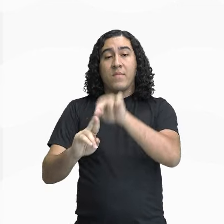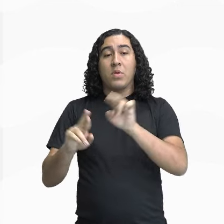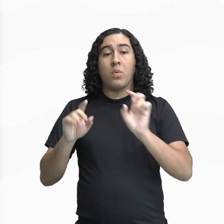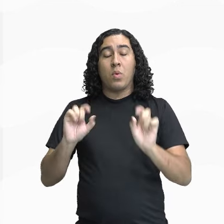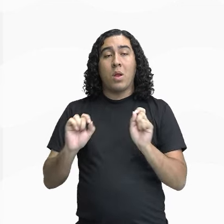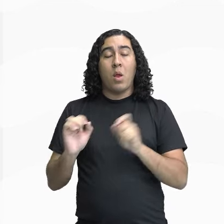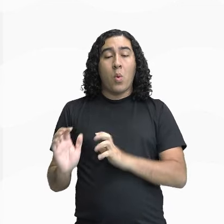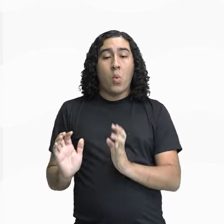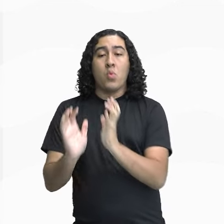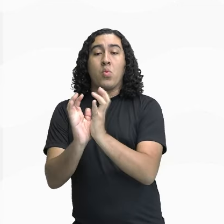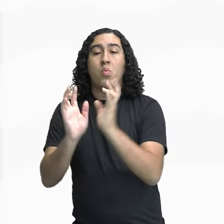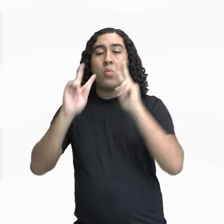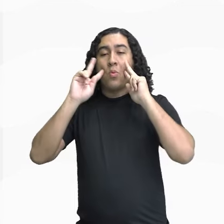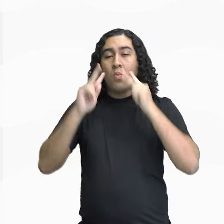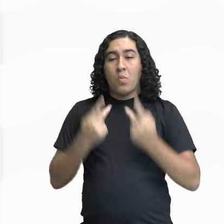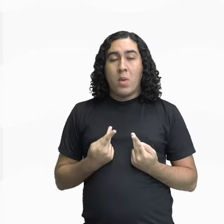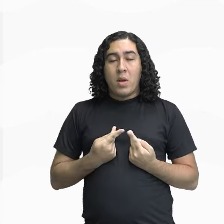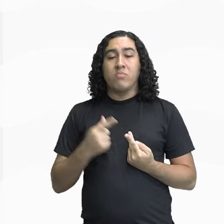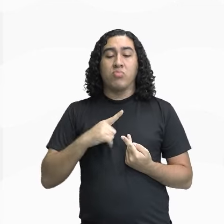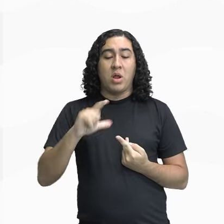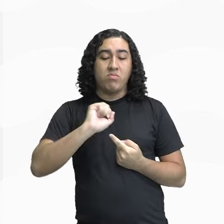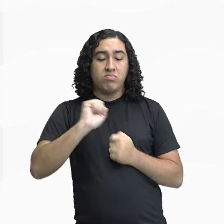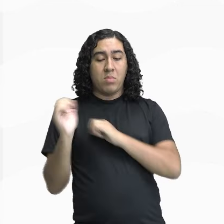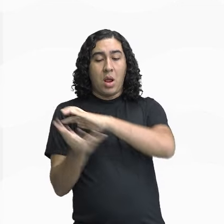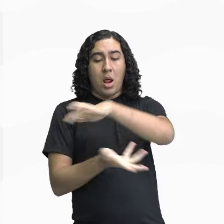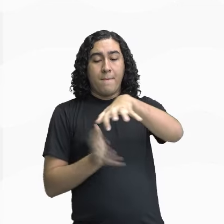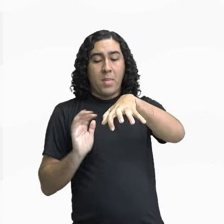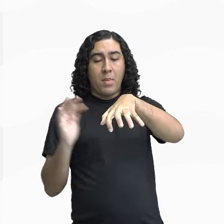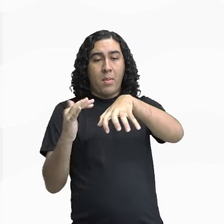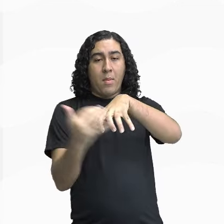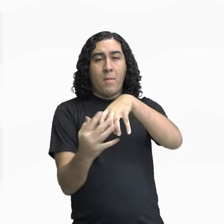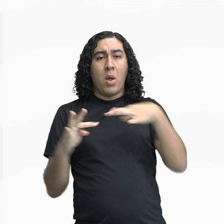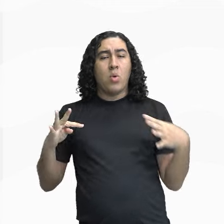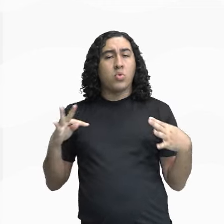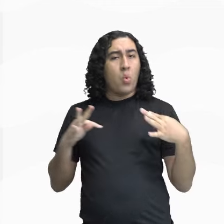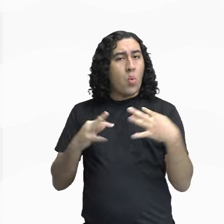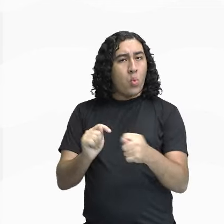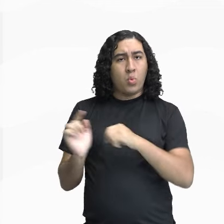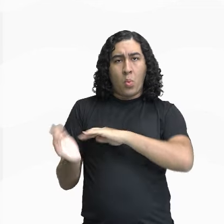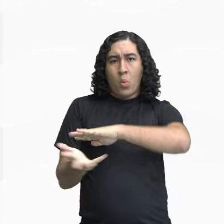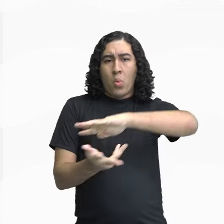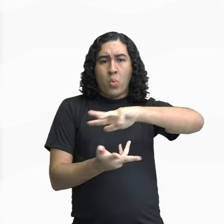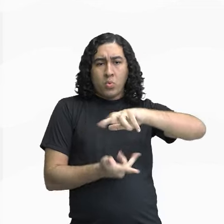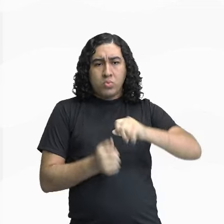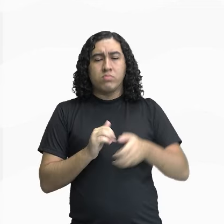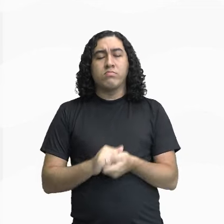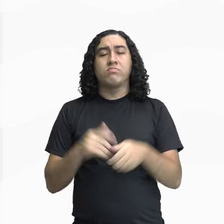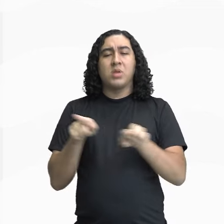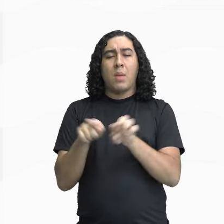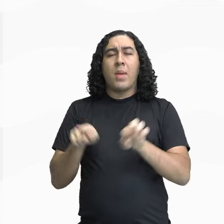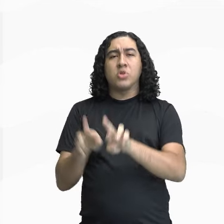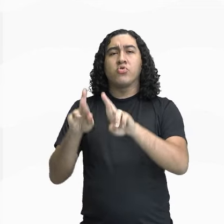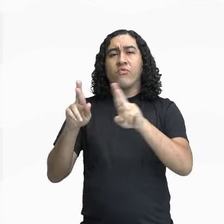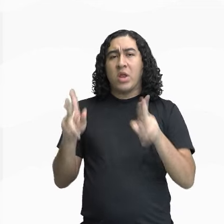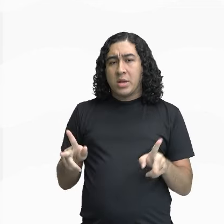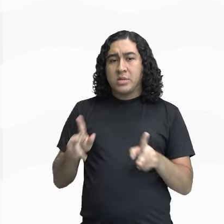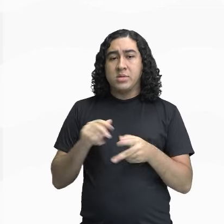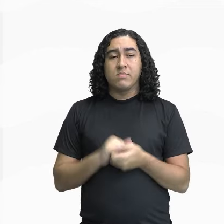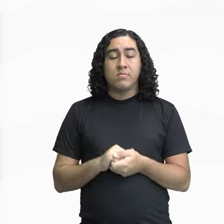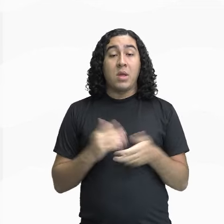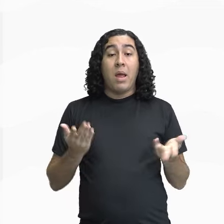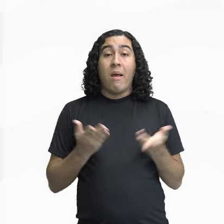A grupos humanos que vão estar espalhados por todo o mundo, E são bastante diferentes entre si. Agora,